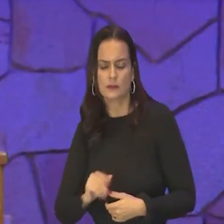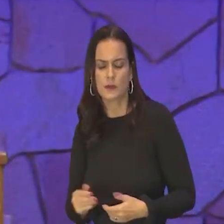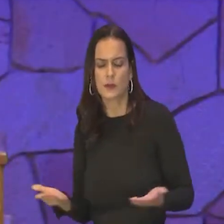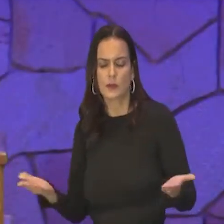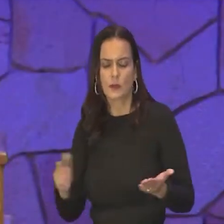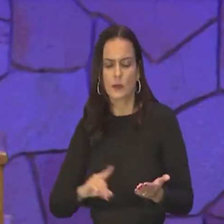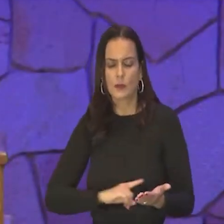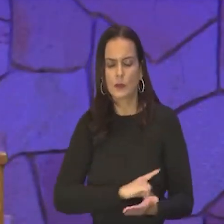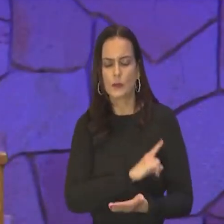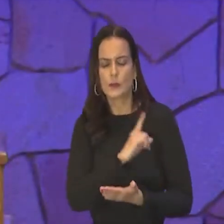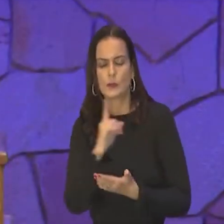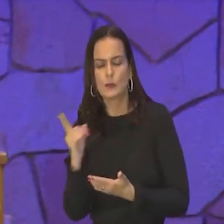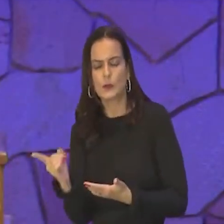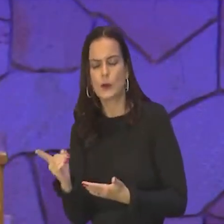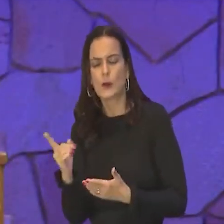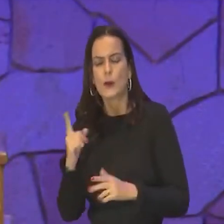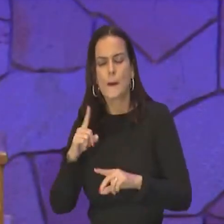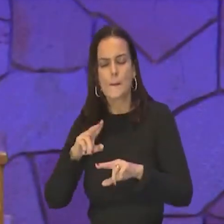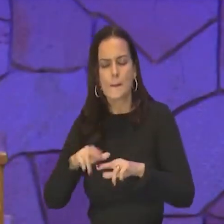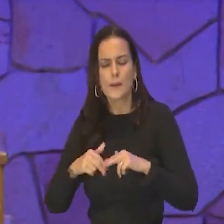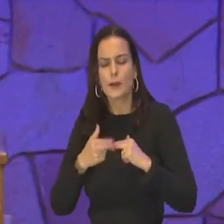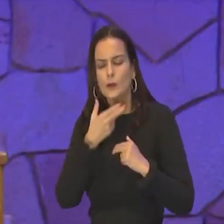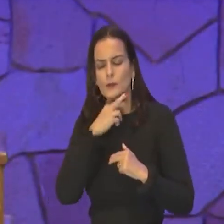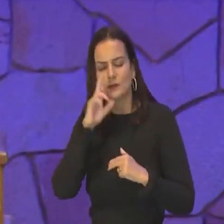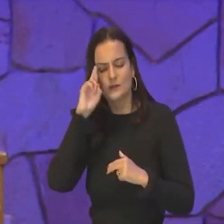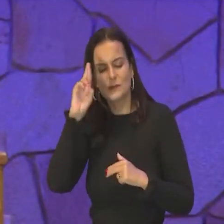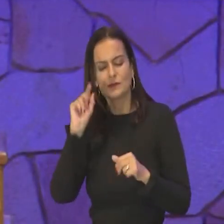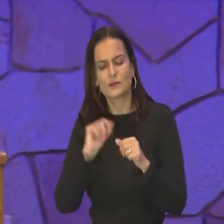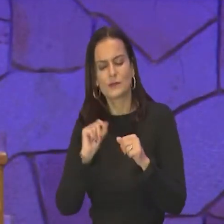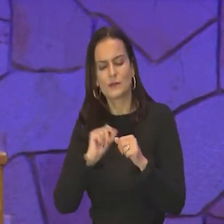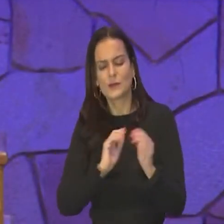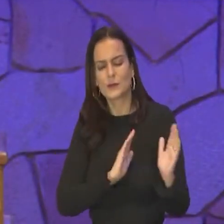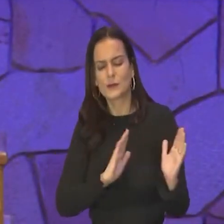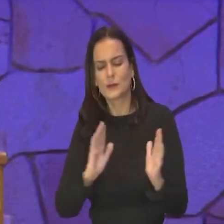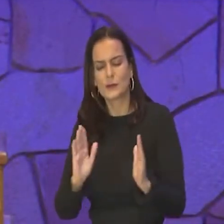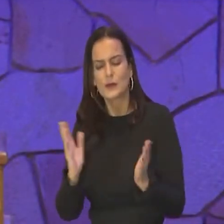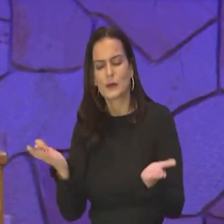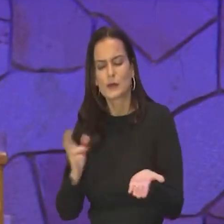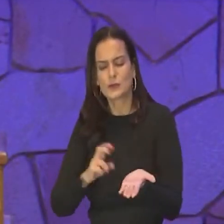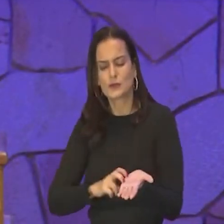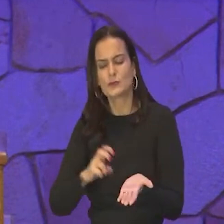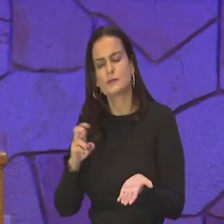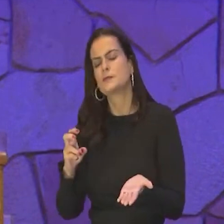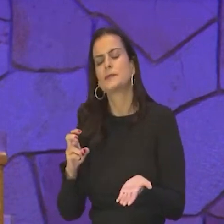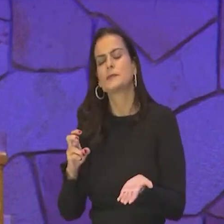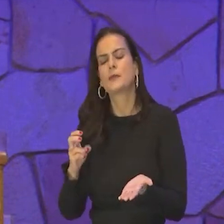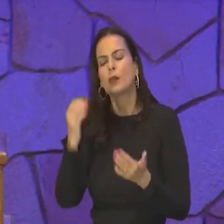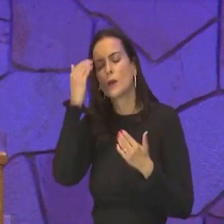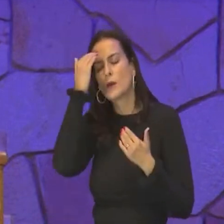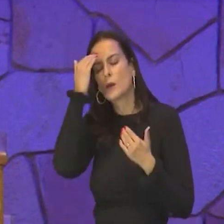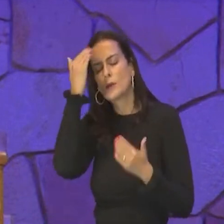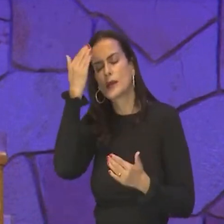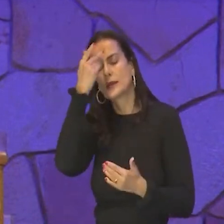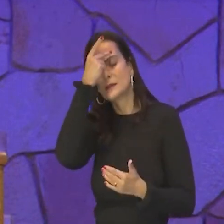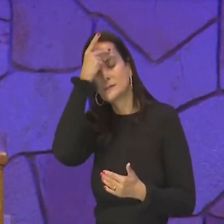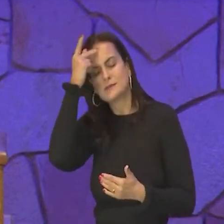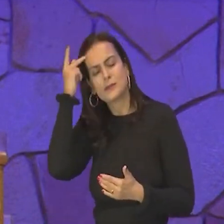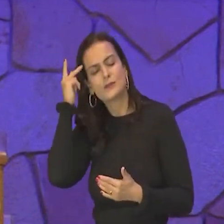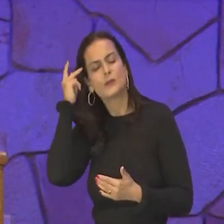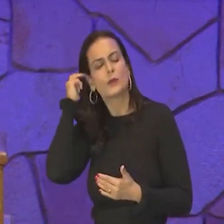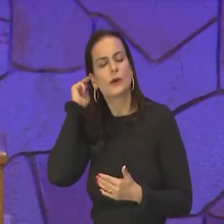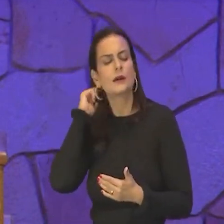dia, Senhor, pelo que o Senhor fez neste templo pela manhã. Obrigado pelos nossos irmãos que estão